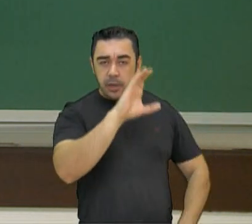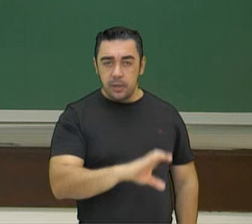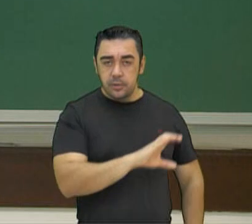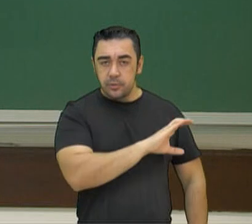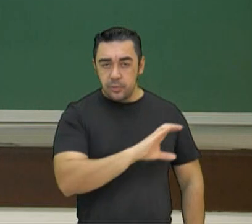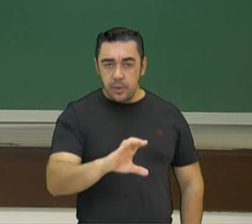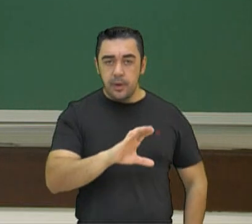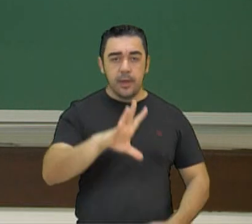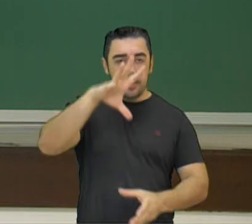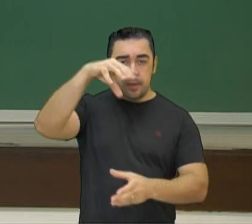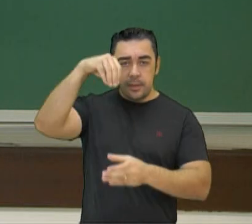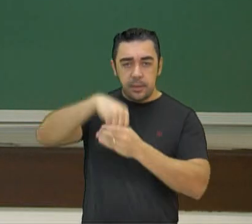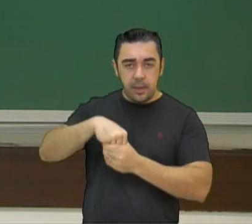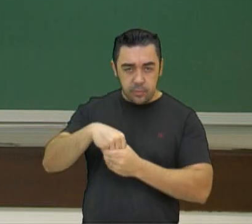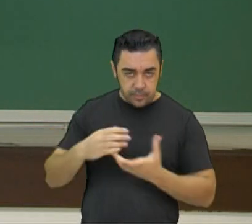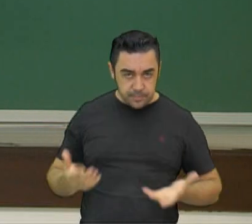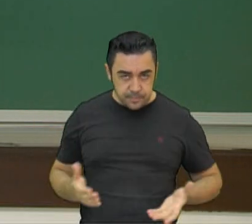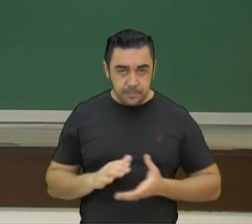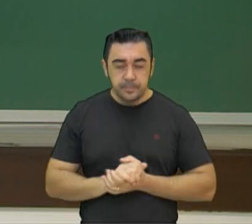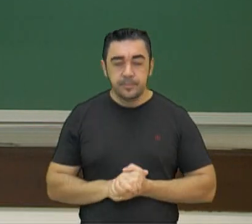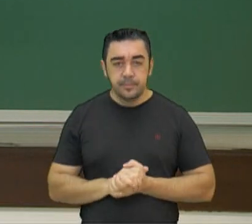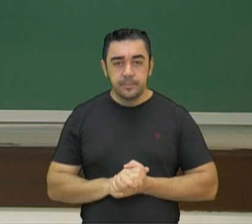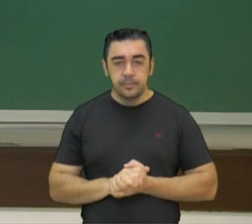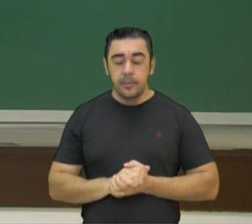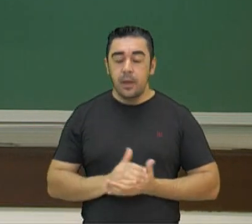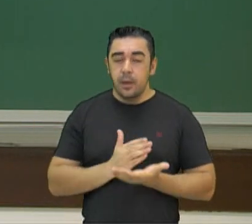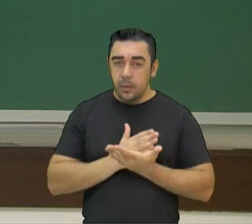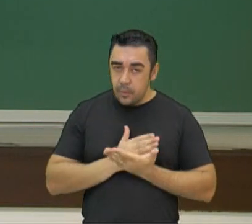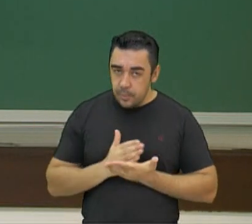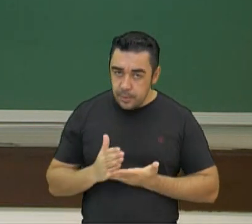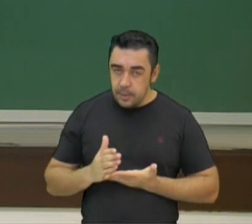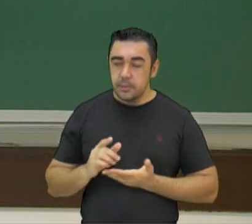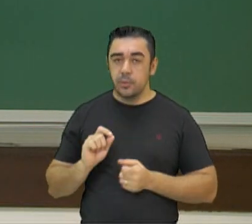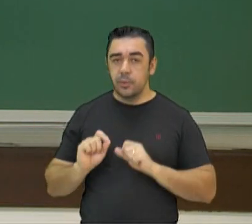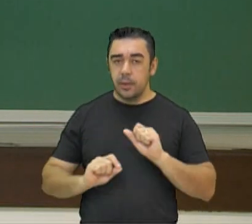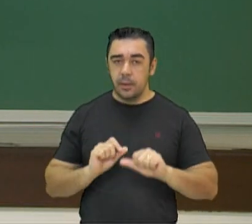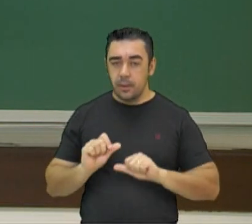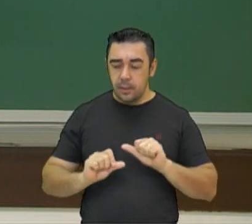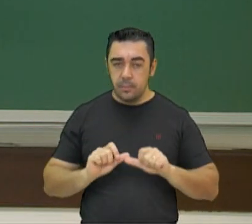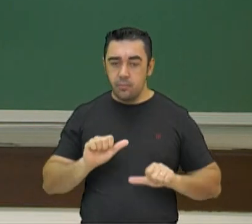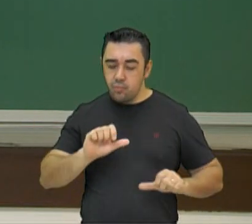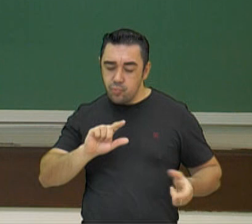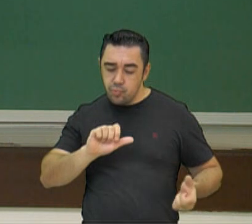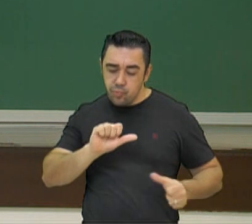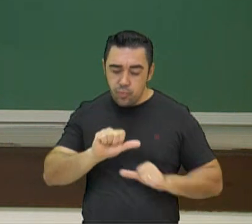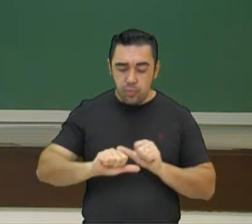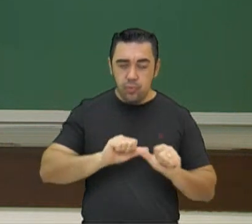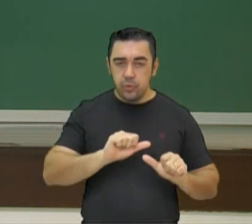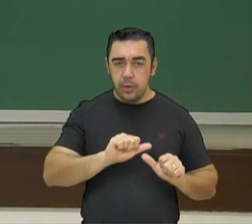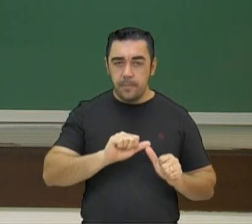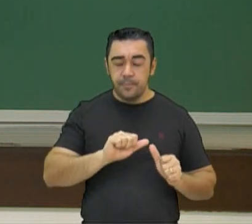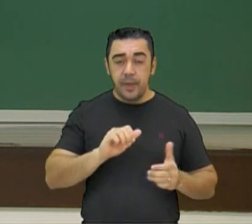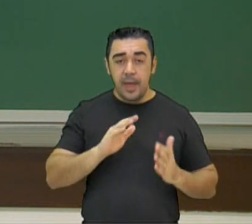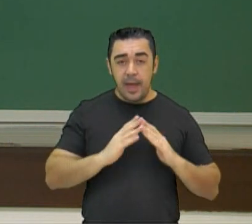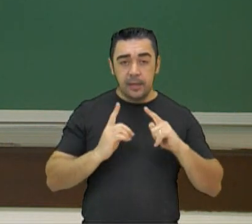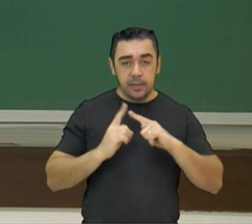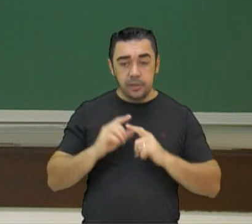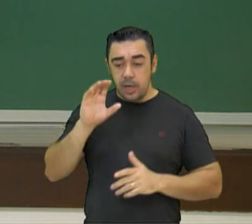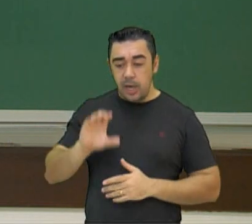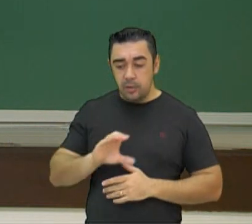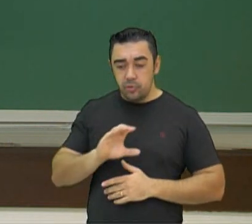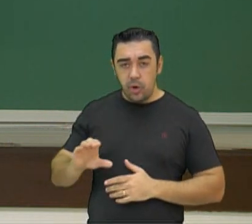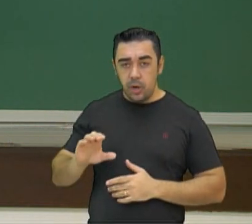aqui. Então, começa a ter uma inversão. A Igreja Católica, de perseguida